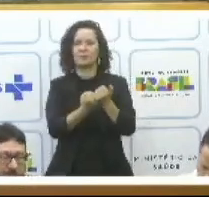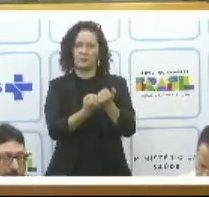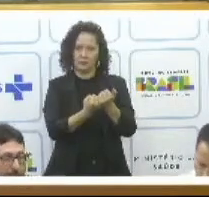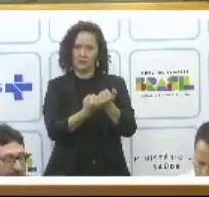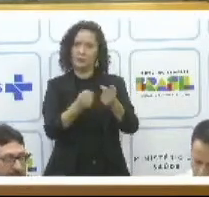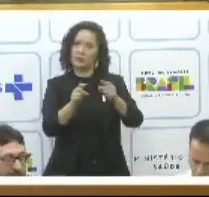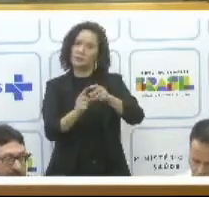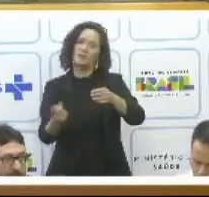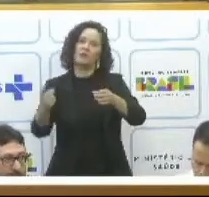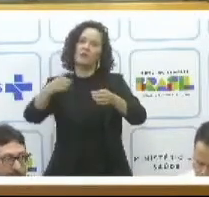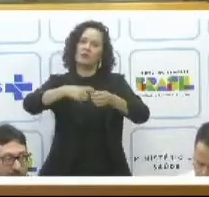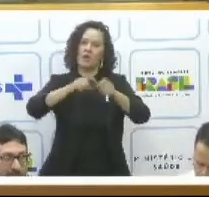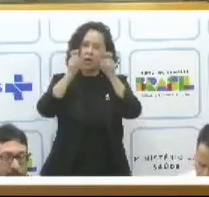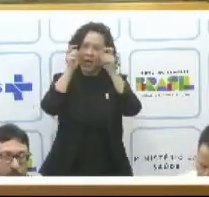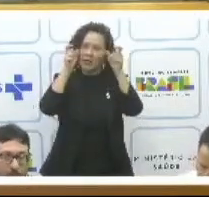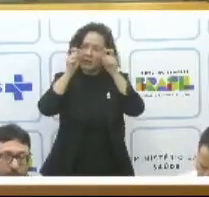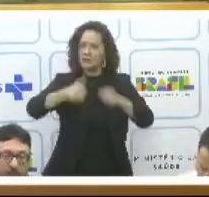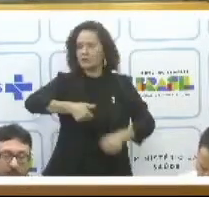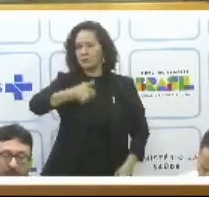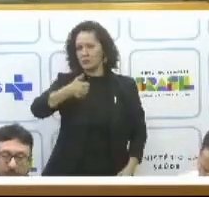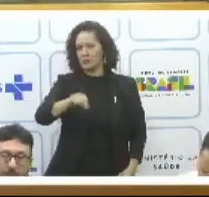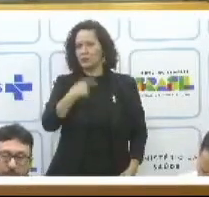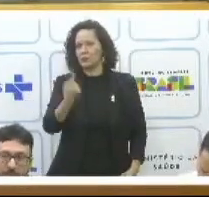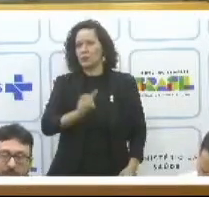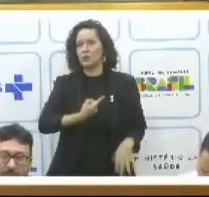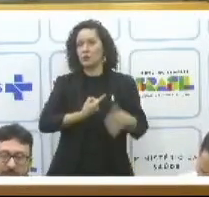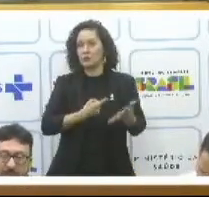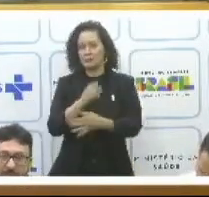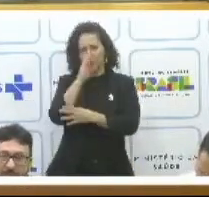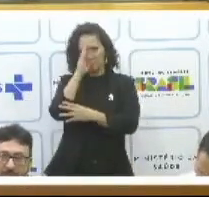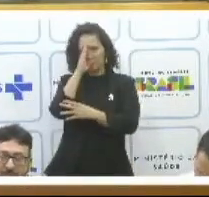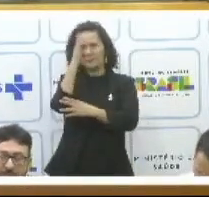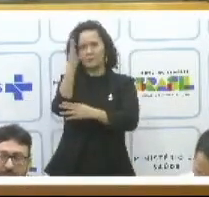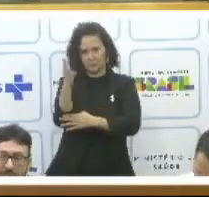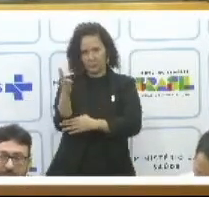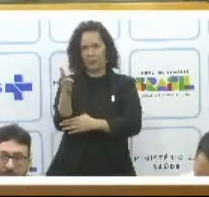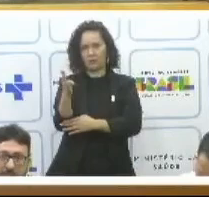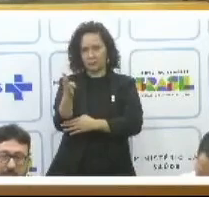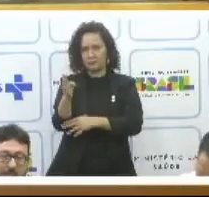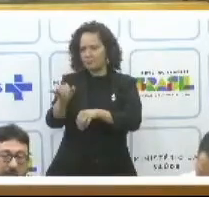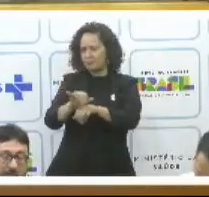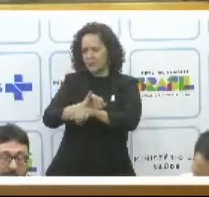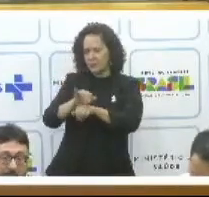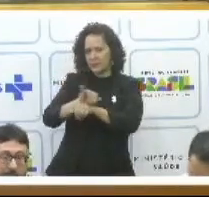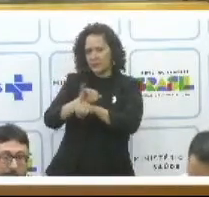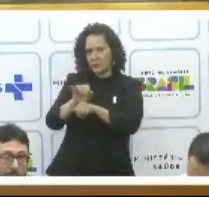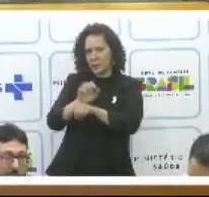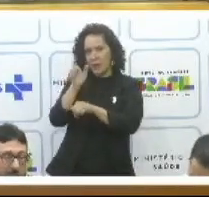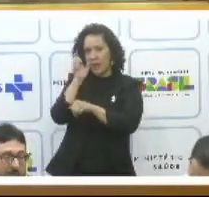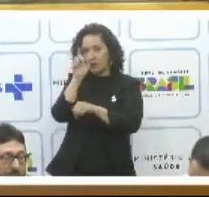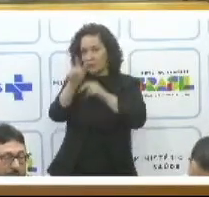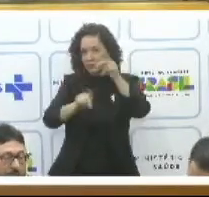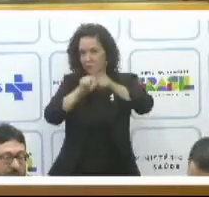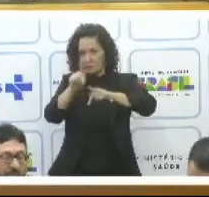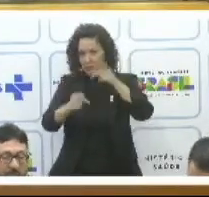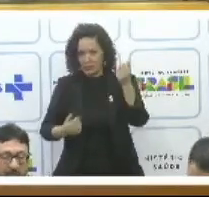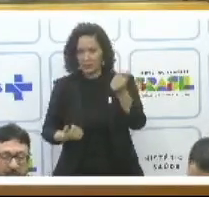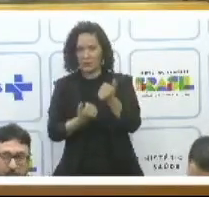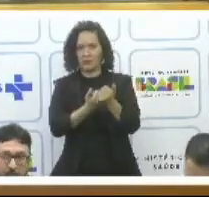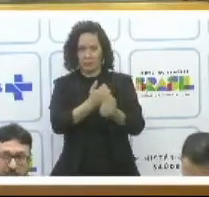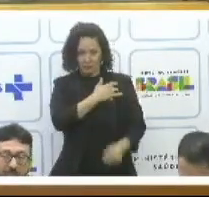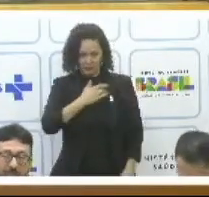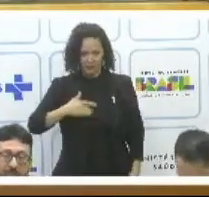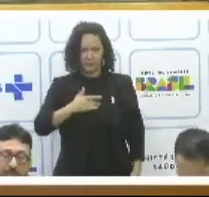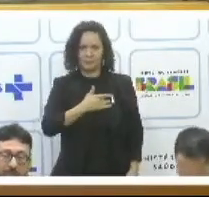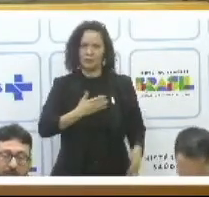e retomada da atenção primária como, né, um ponto fundamental, né, de atenção à saúde da população. Né, é